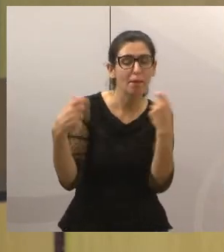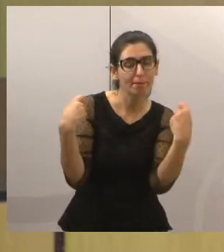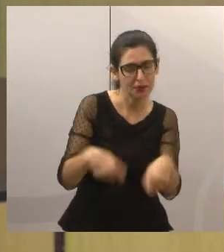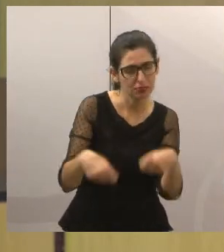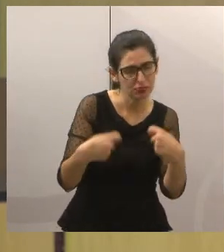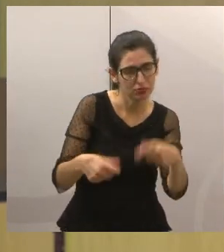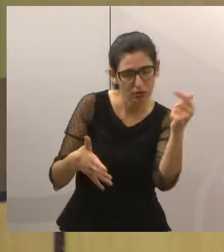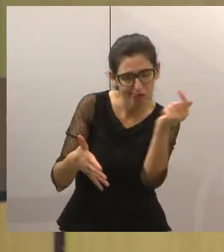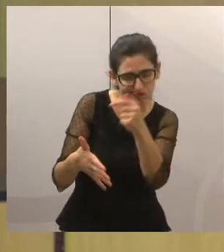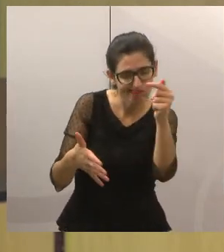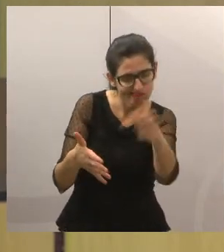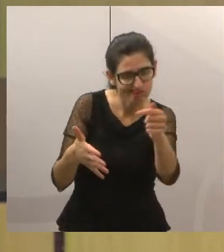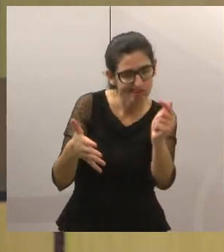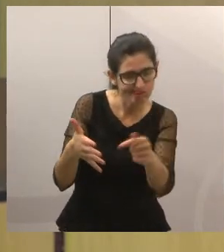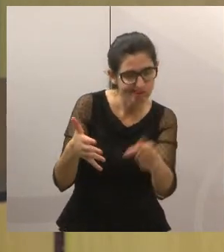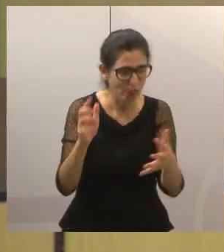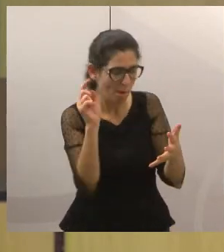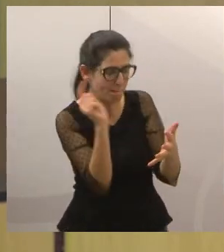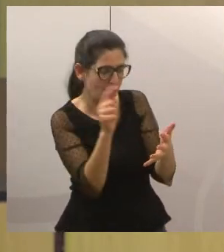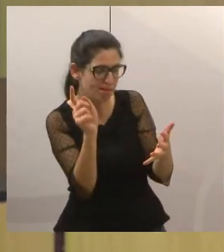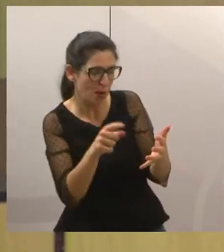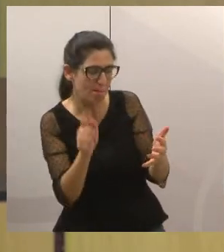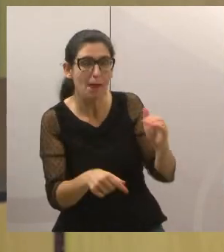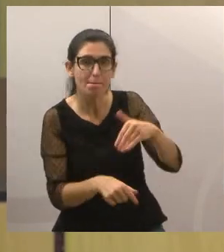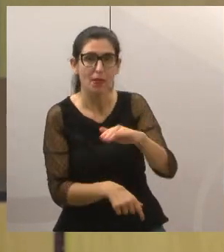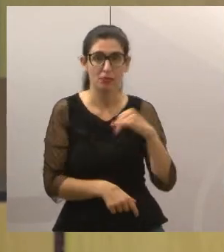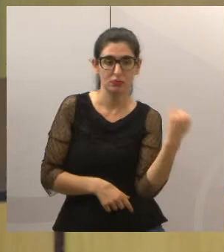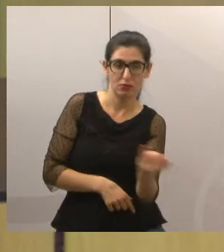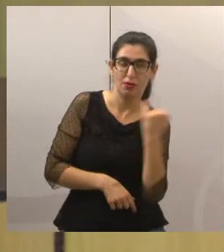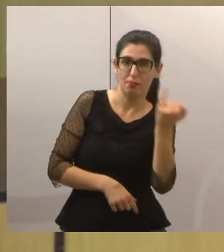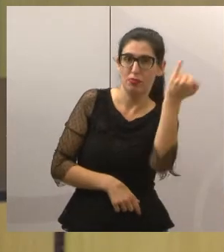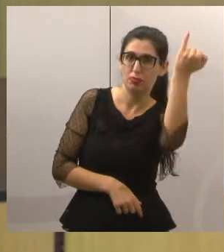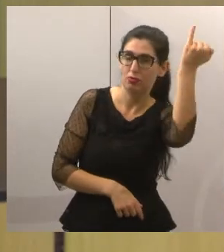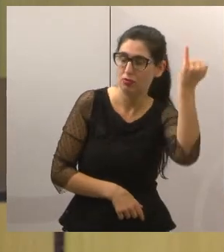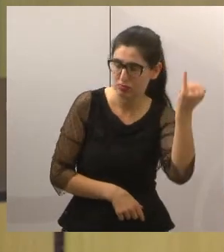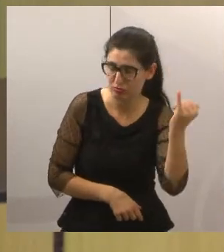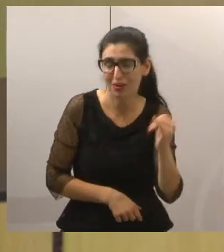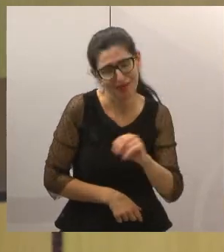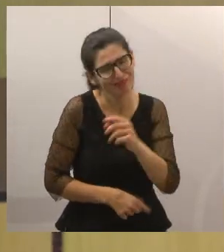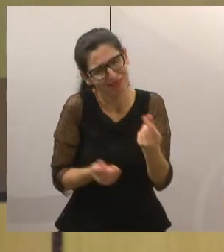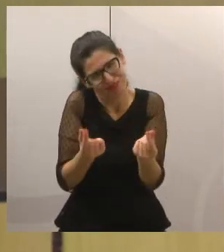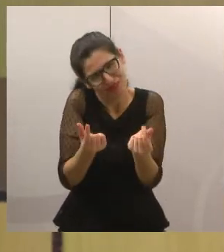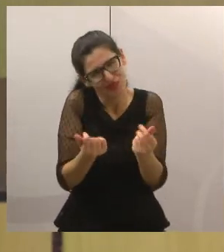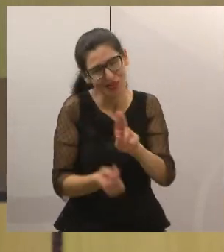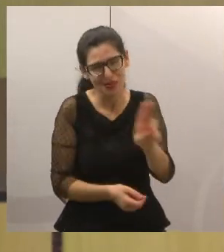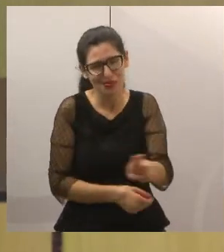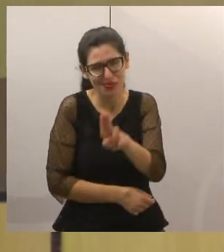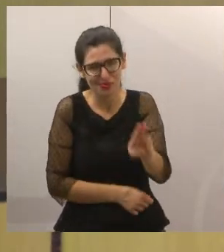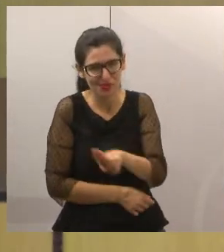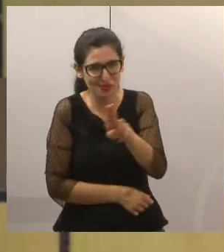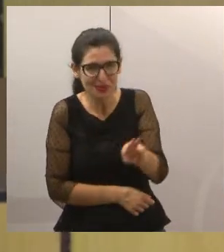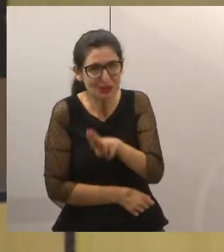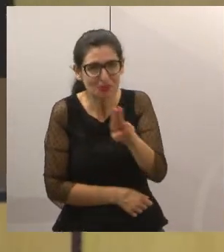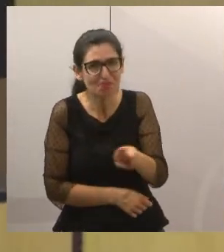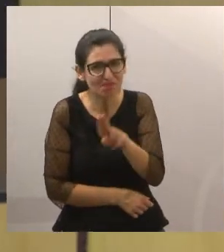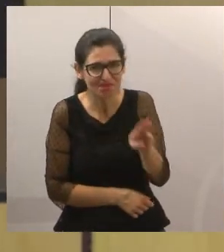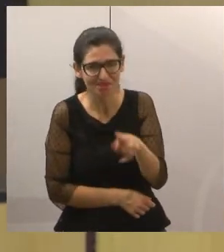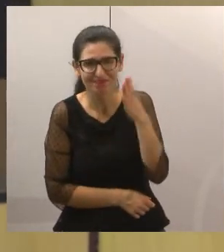devido até mesmo muitas vezes, que entra pela nossa porta, e é direcionado esse